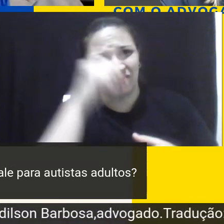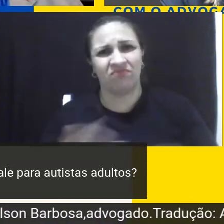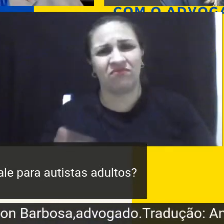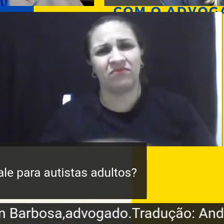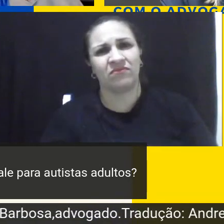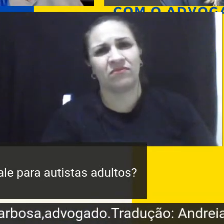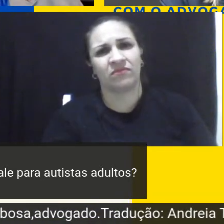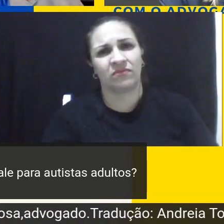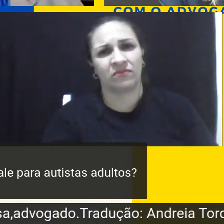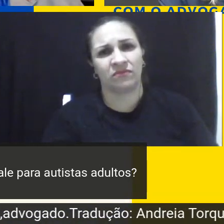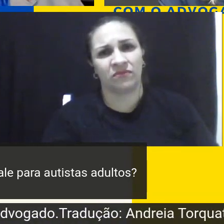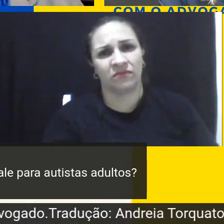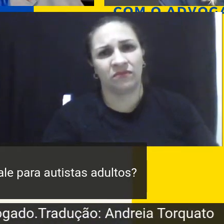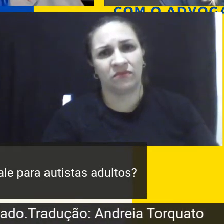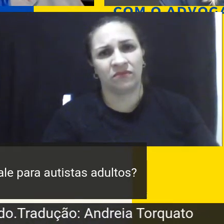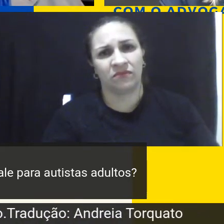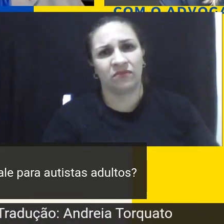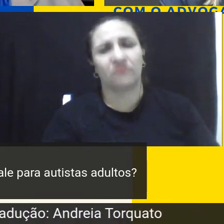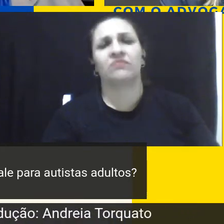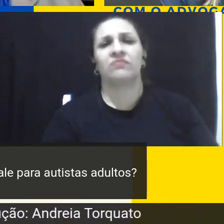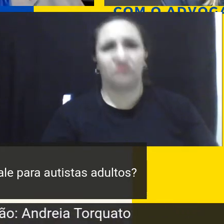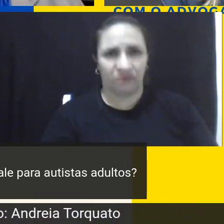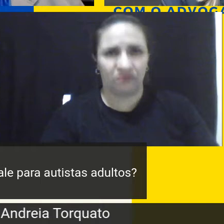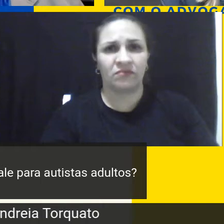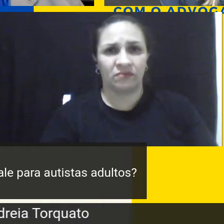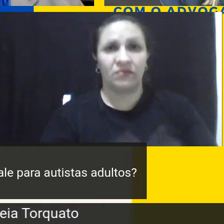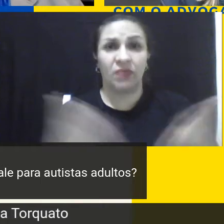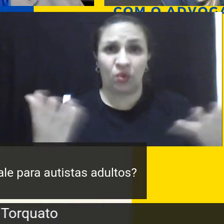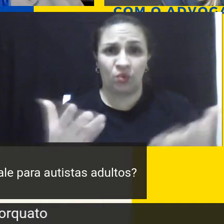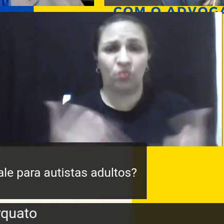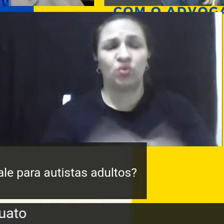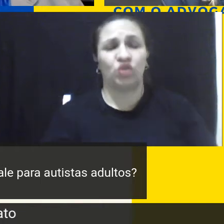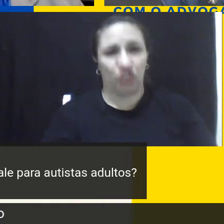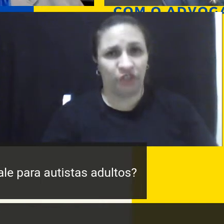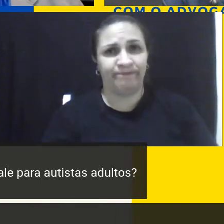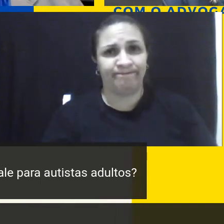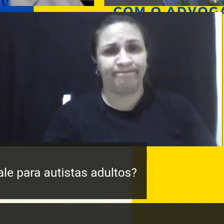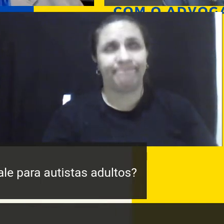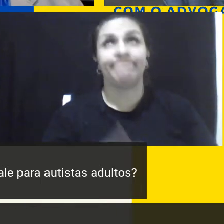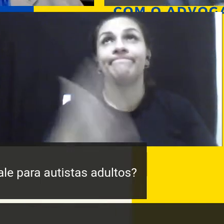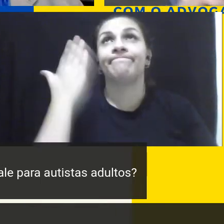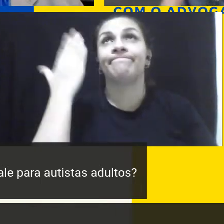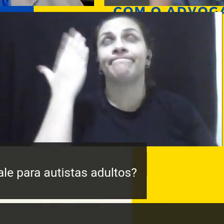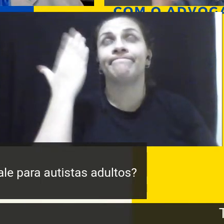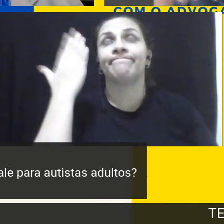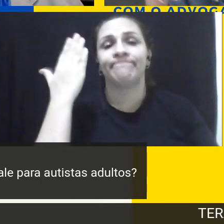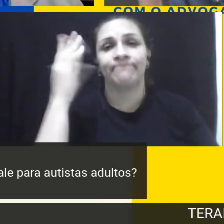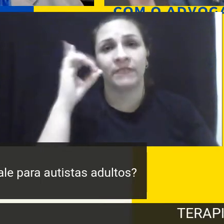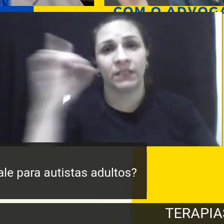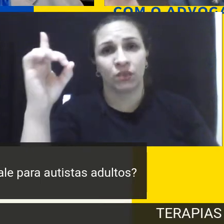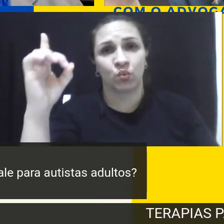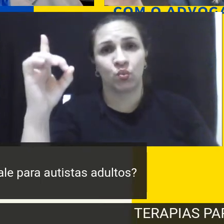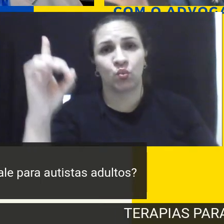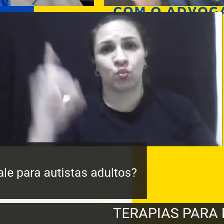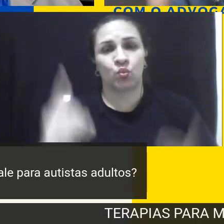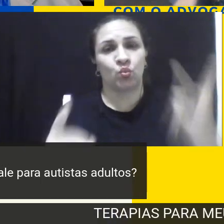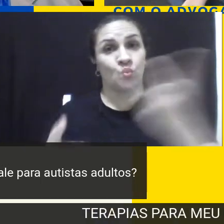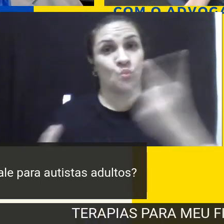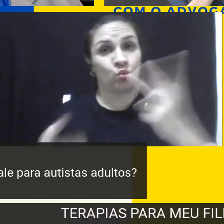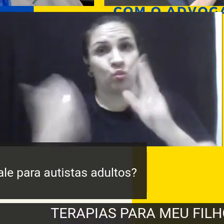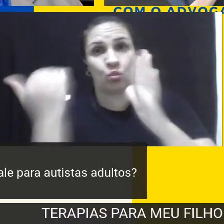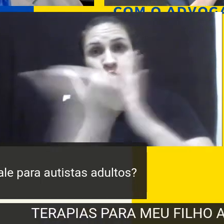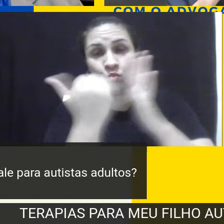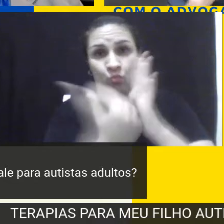ter? Doutor Edilson, hoje, graças a Deus, esses 2 projetos de autismo,